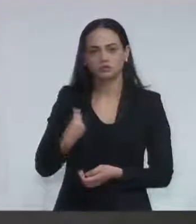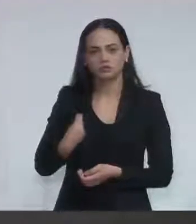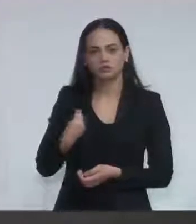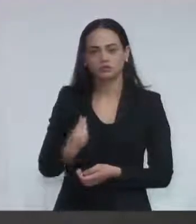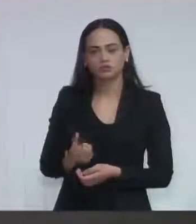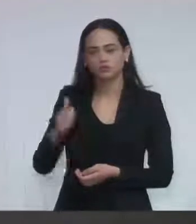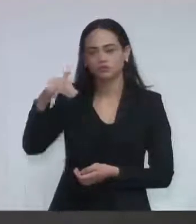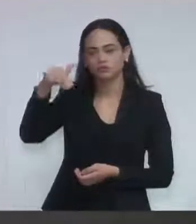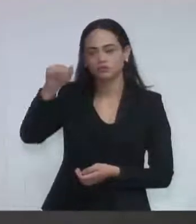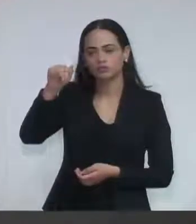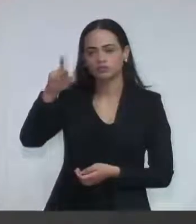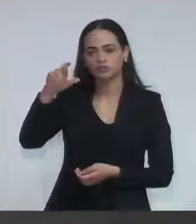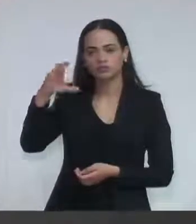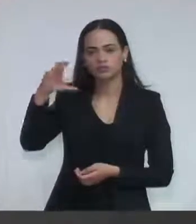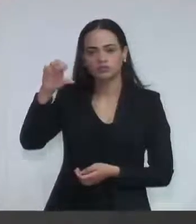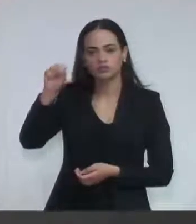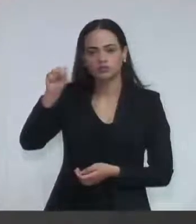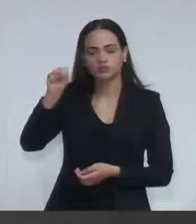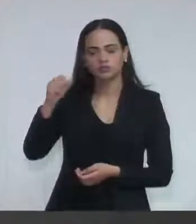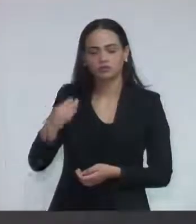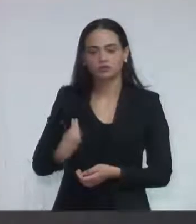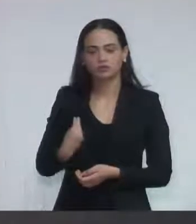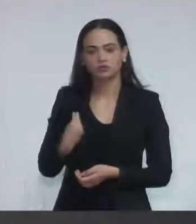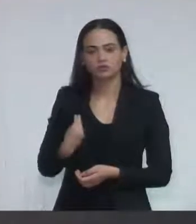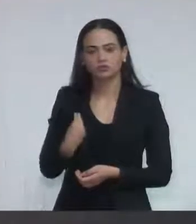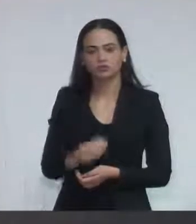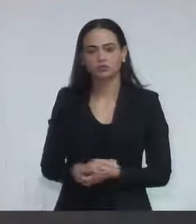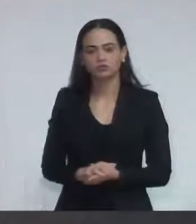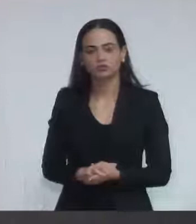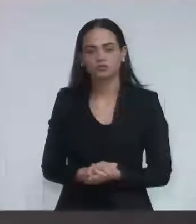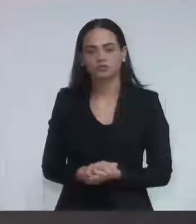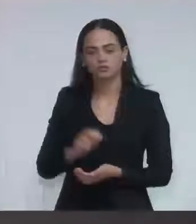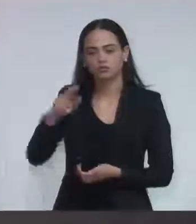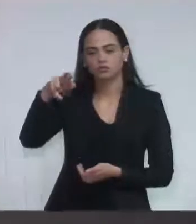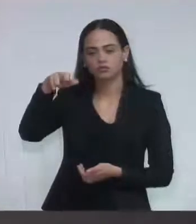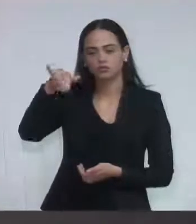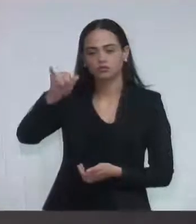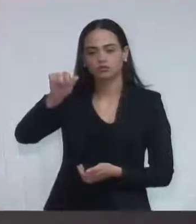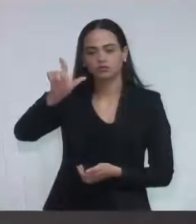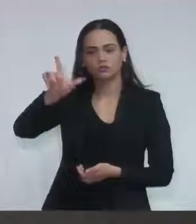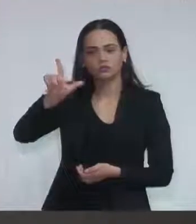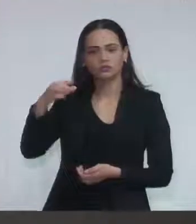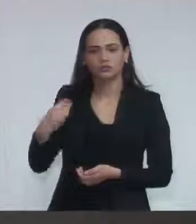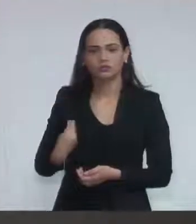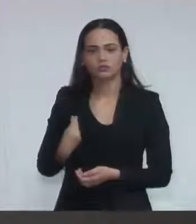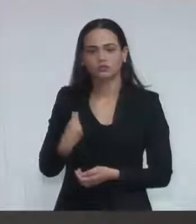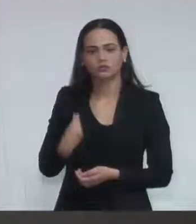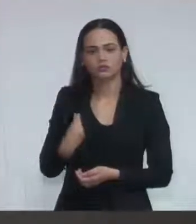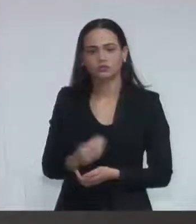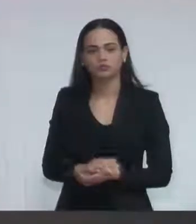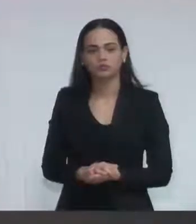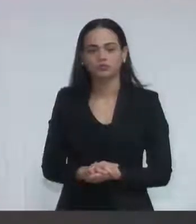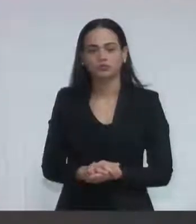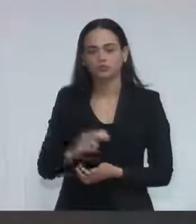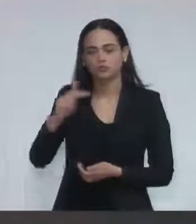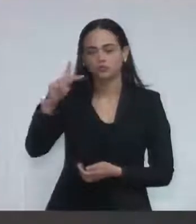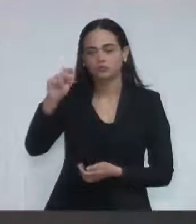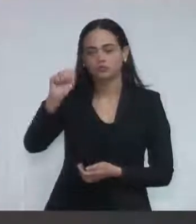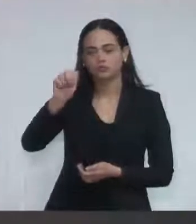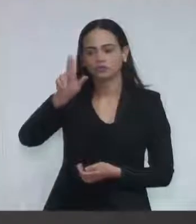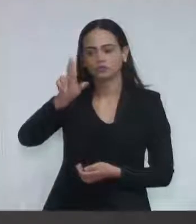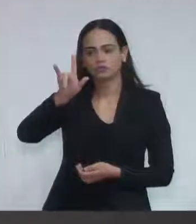Marcos Ferraz. Presente. Vereador Nil Ramos. Presente. Vereador Paulinho